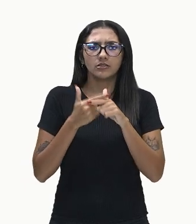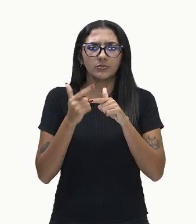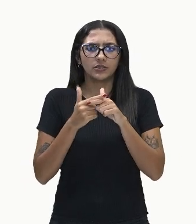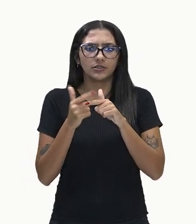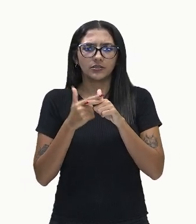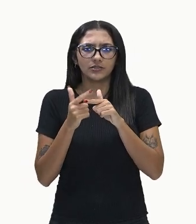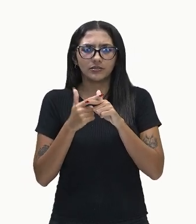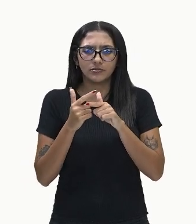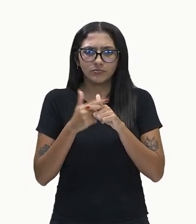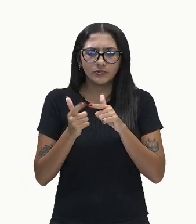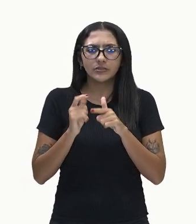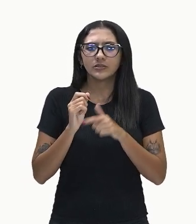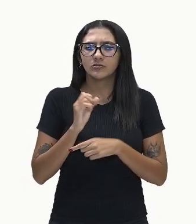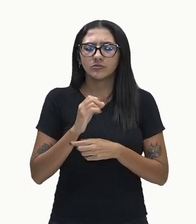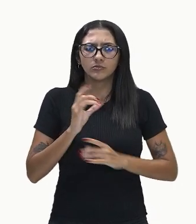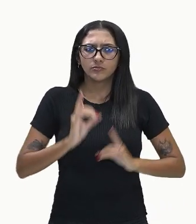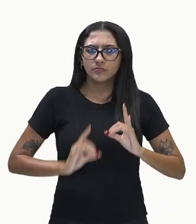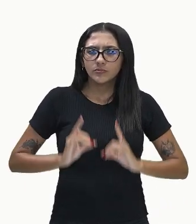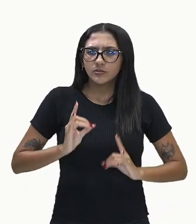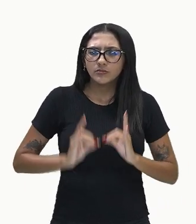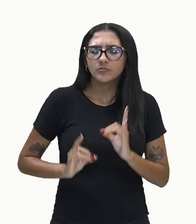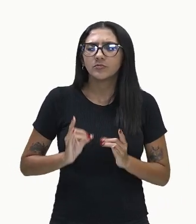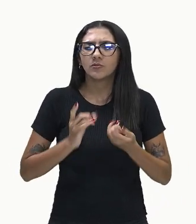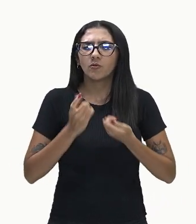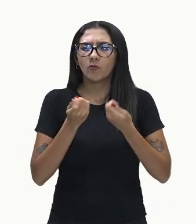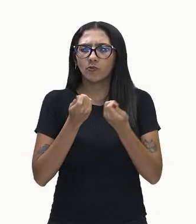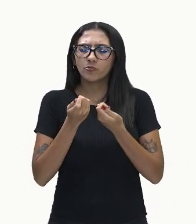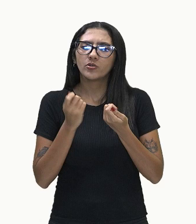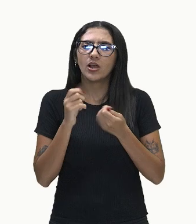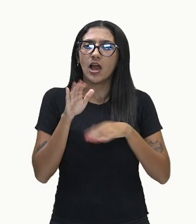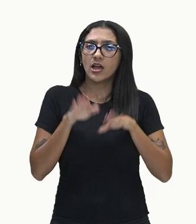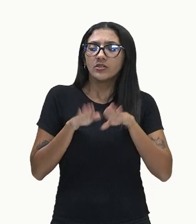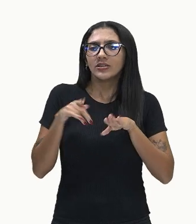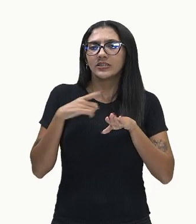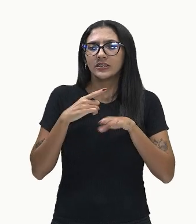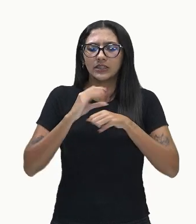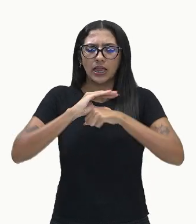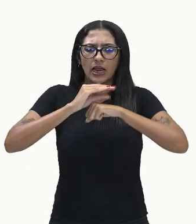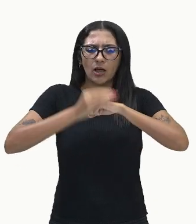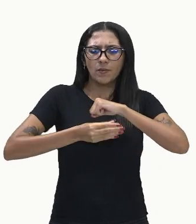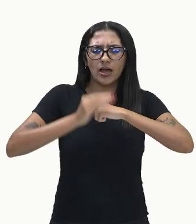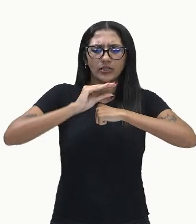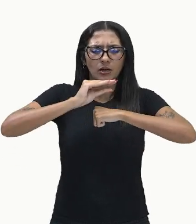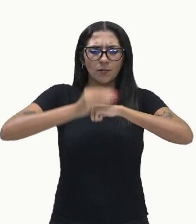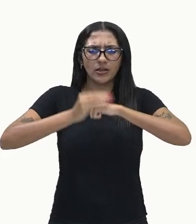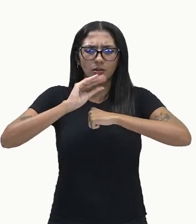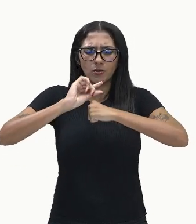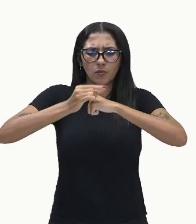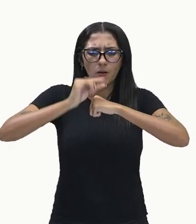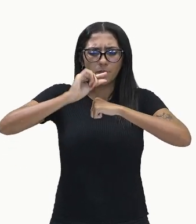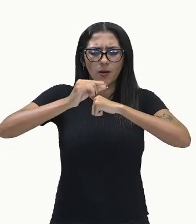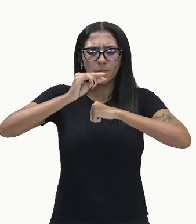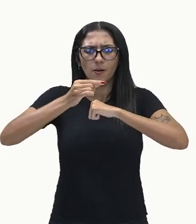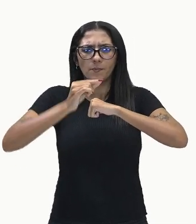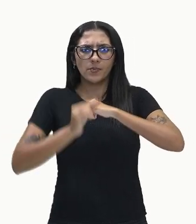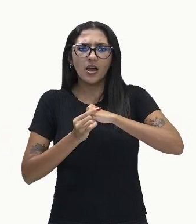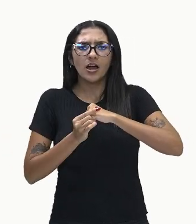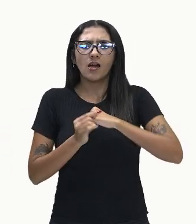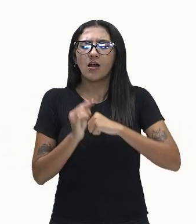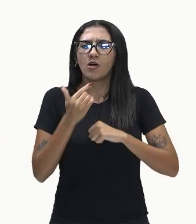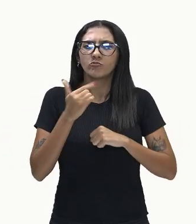de descontrole hormonal, às vezes ele cresce camada em cima de camada. Não ocorre